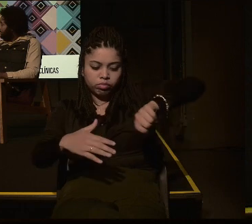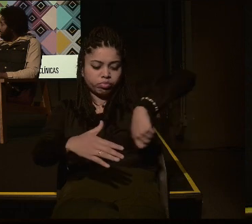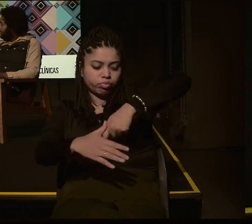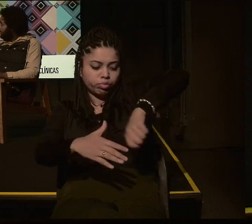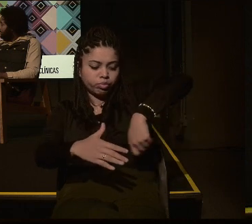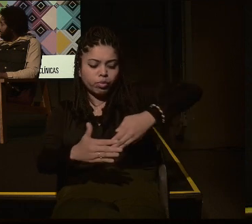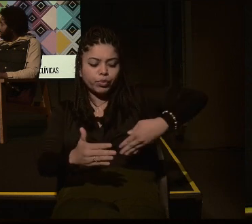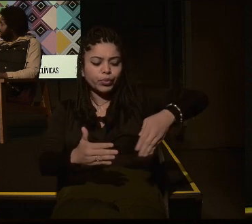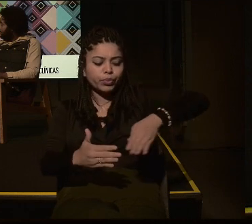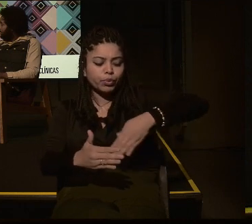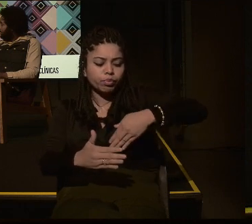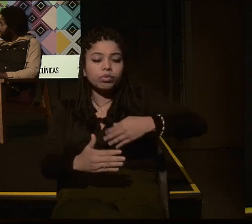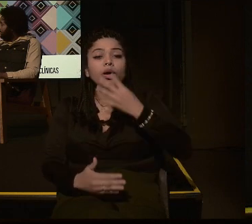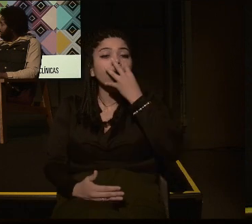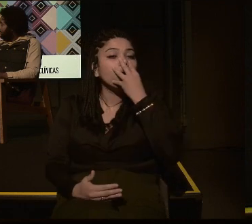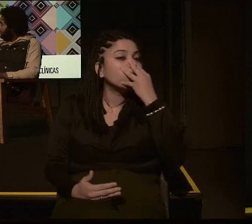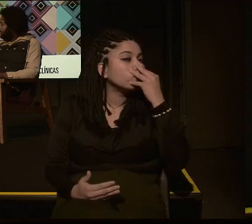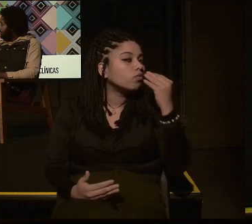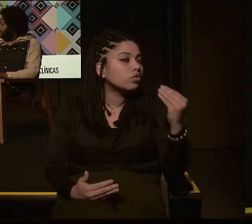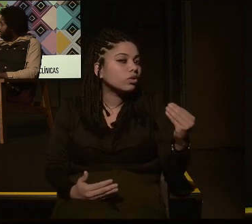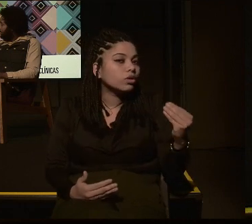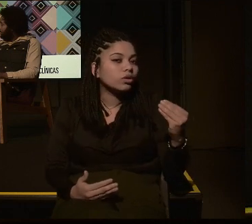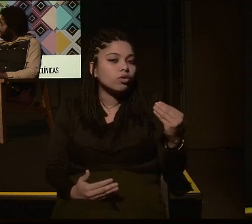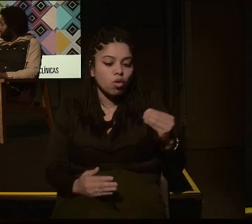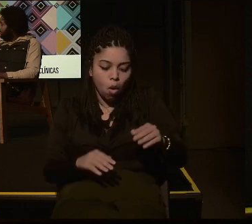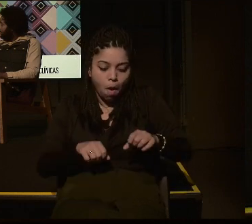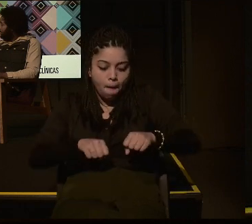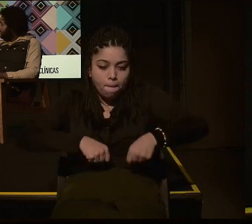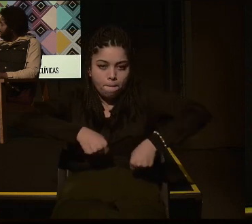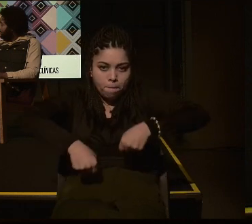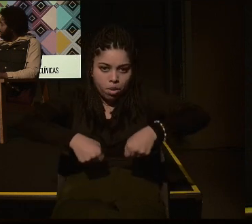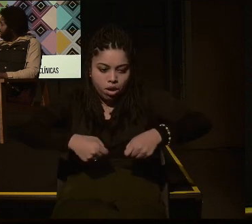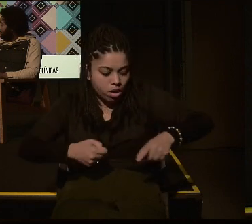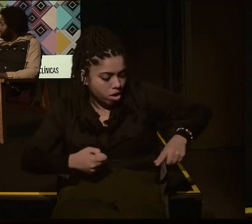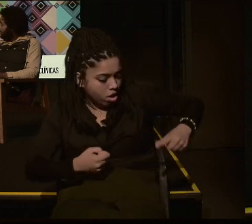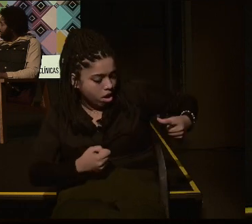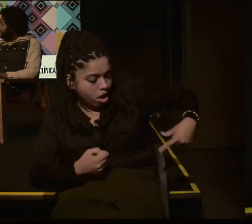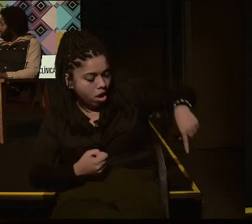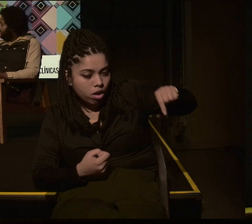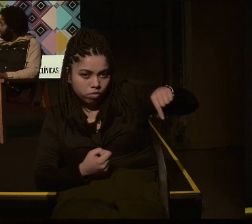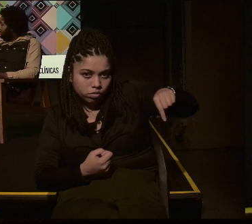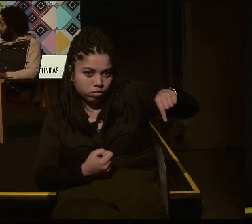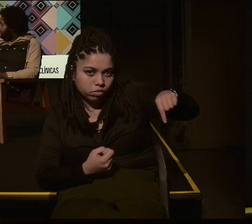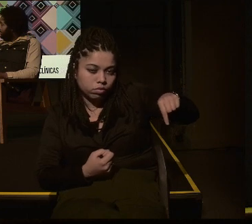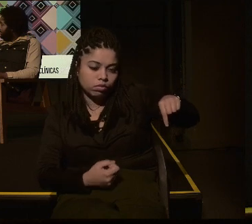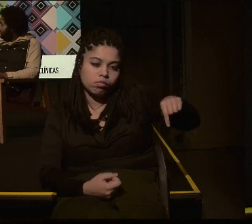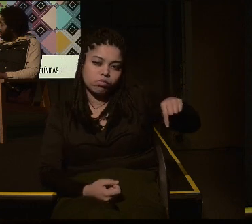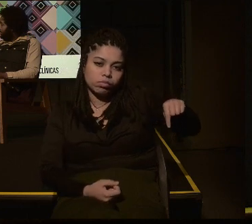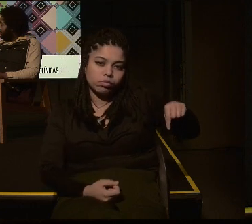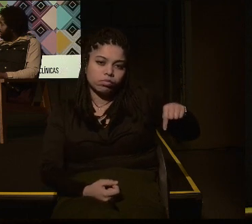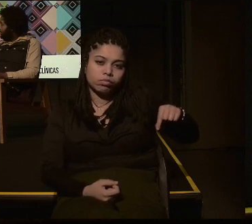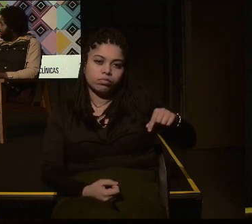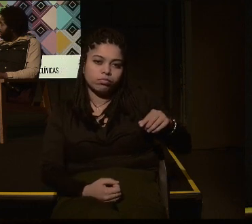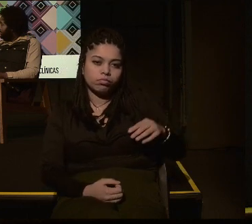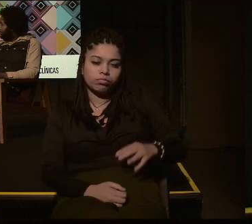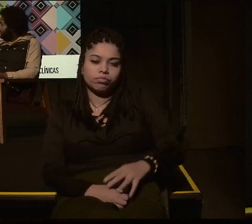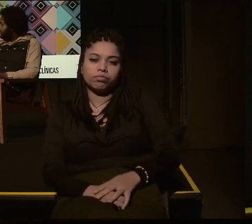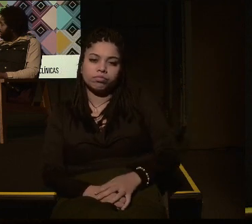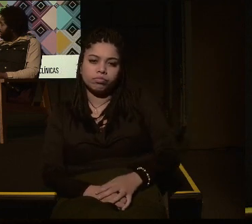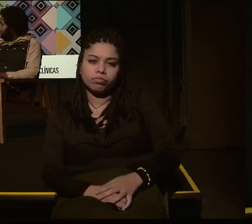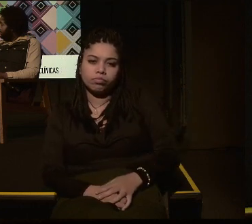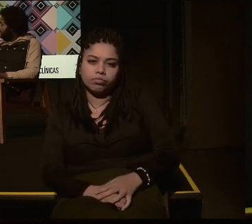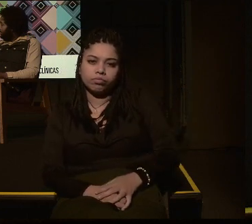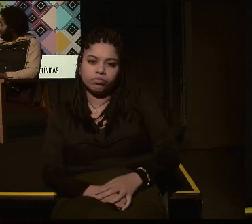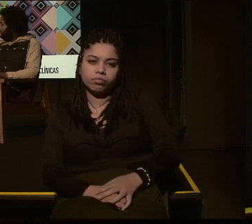Pega focinho, pé, rabo, tá?